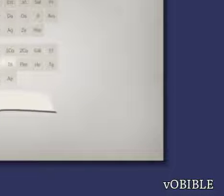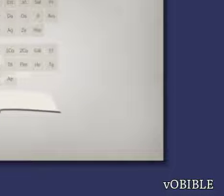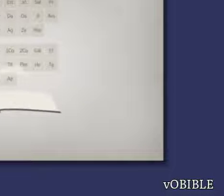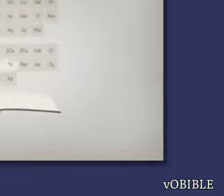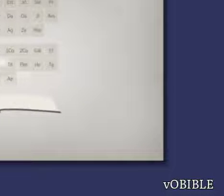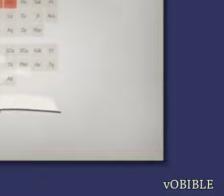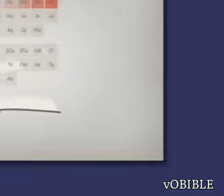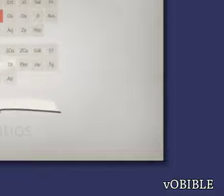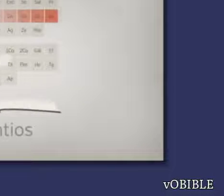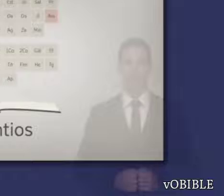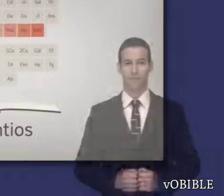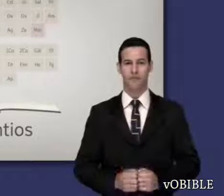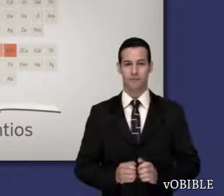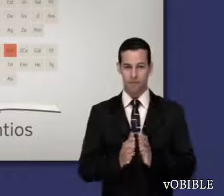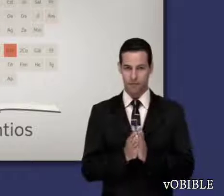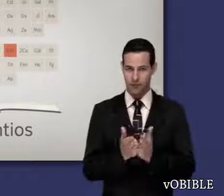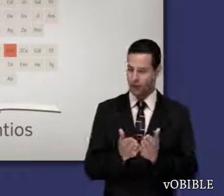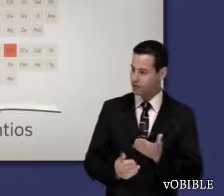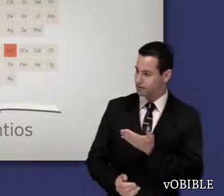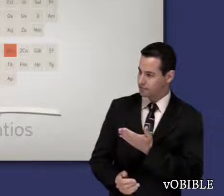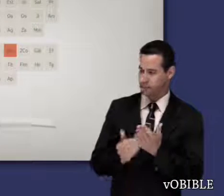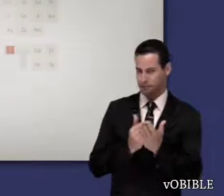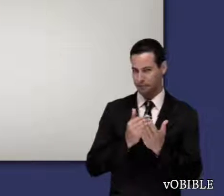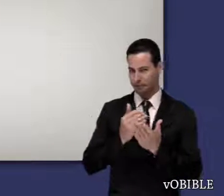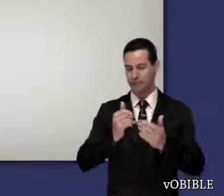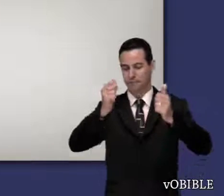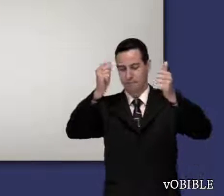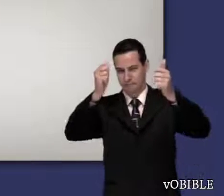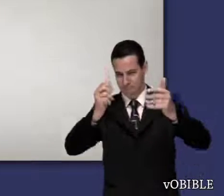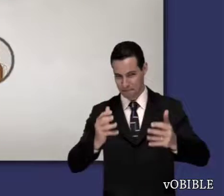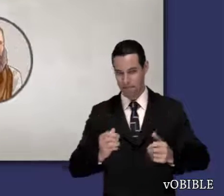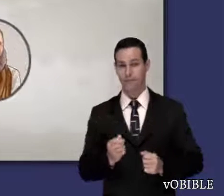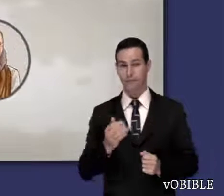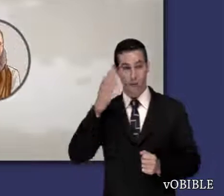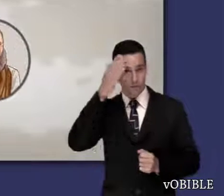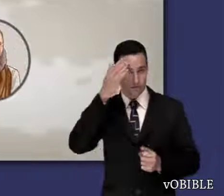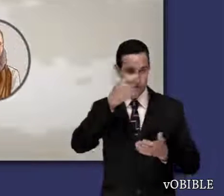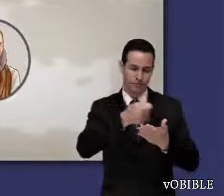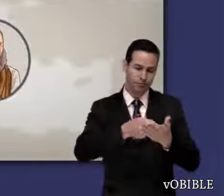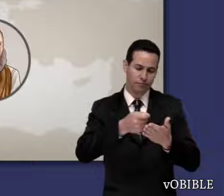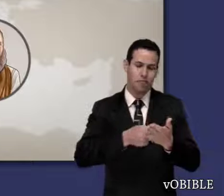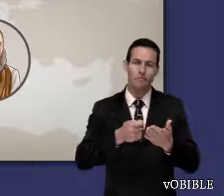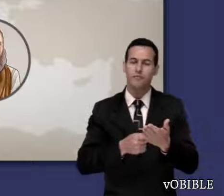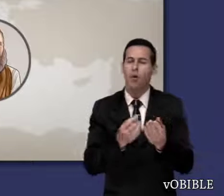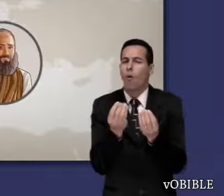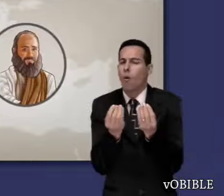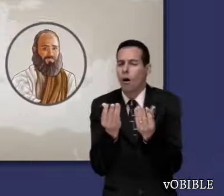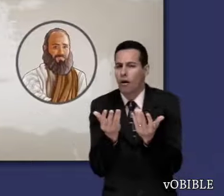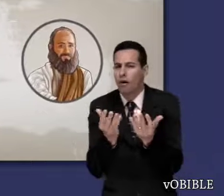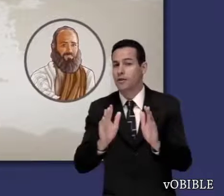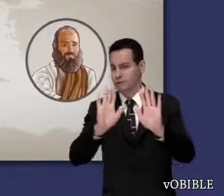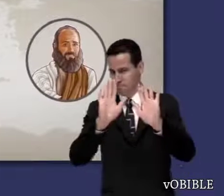Uma introdução ao livro de 1 Coríntios. O apóstolo Paulo escreveu esta carta aos cristãos